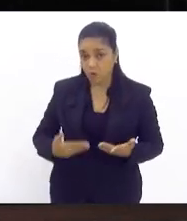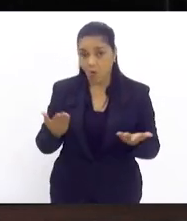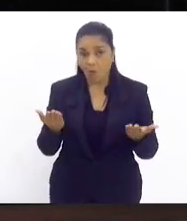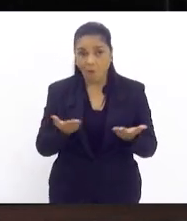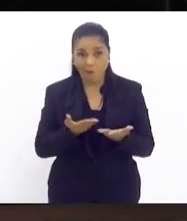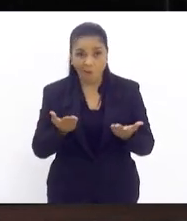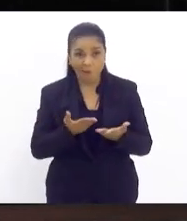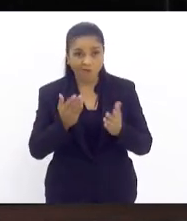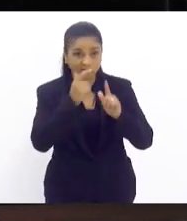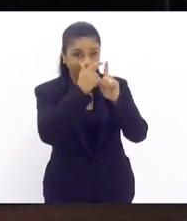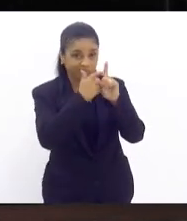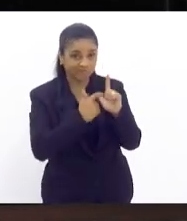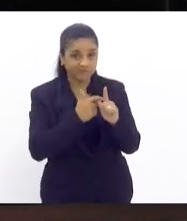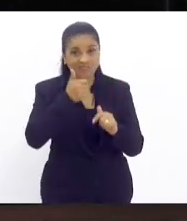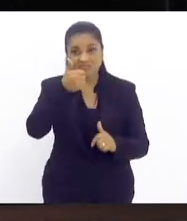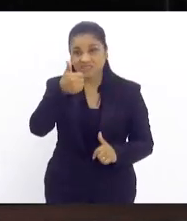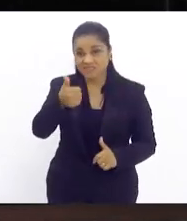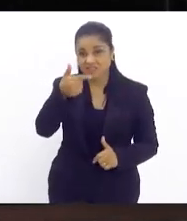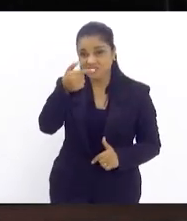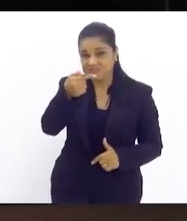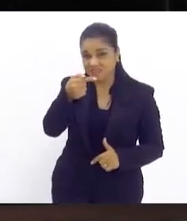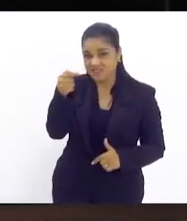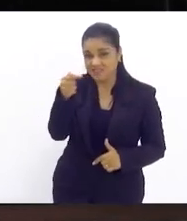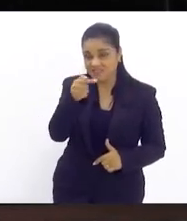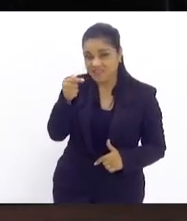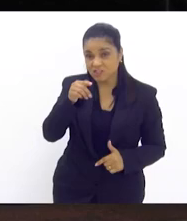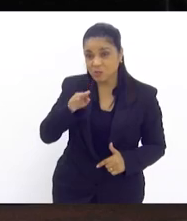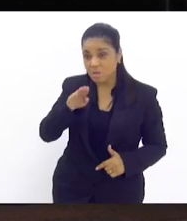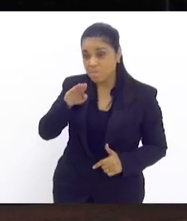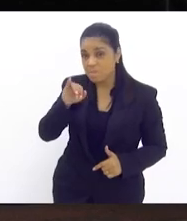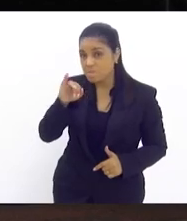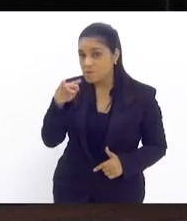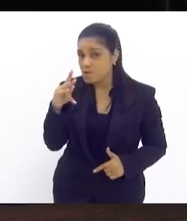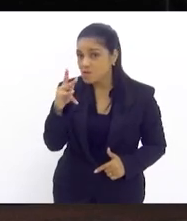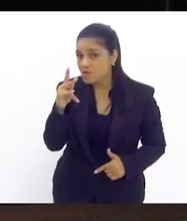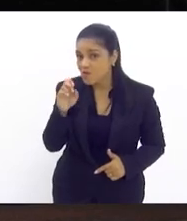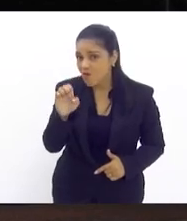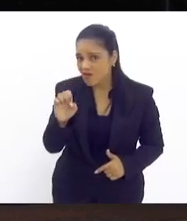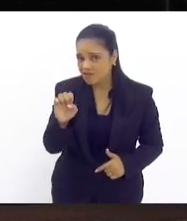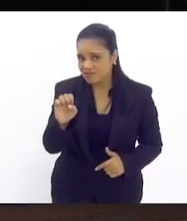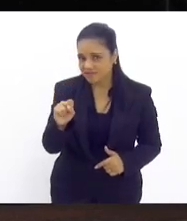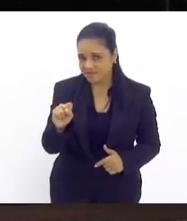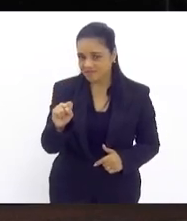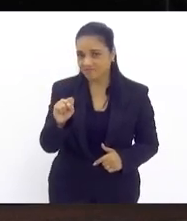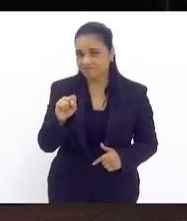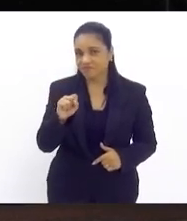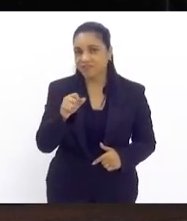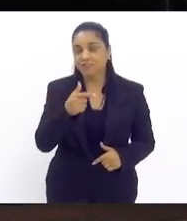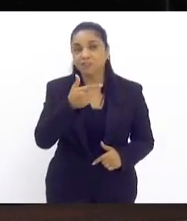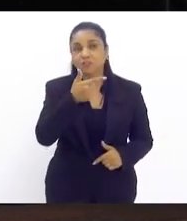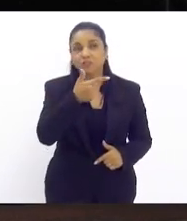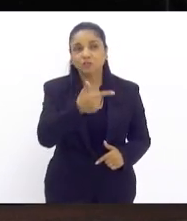está consolidada em 177 bilhões. Isso quer dizer que são